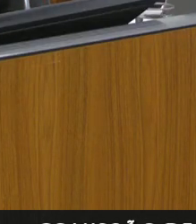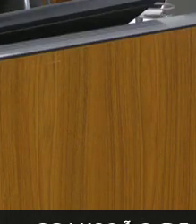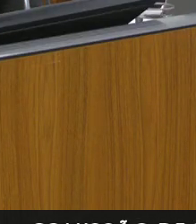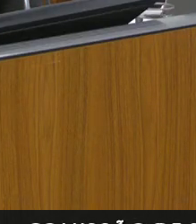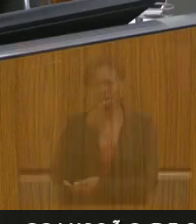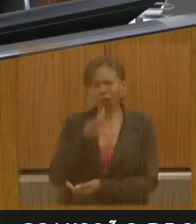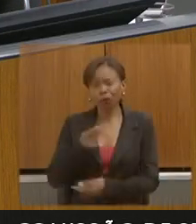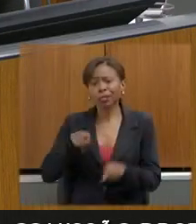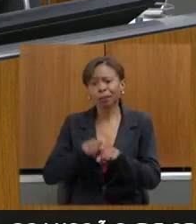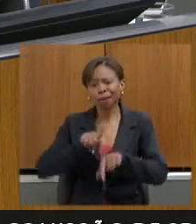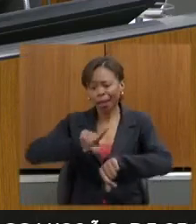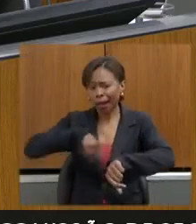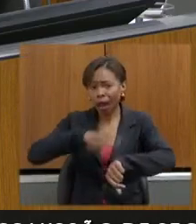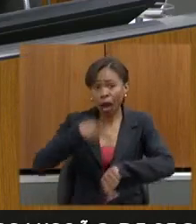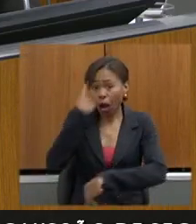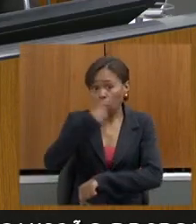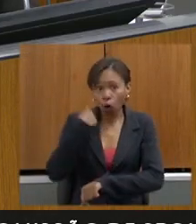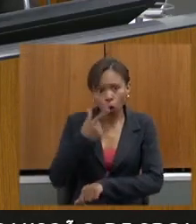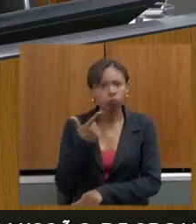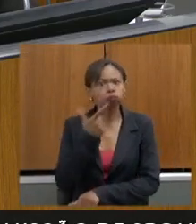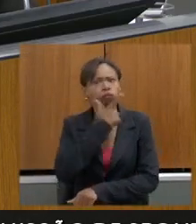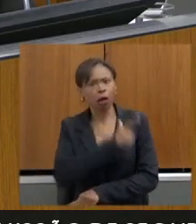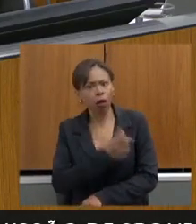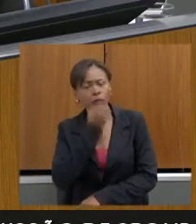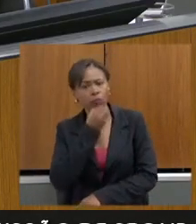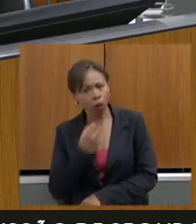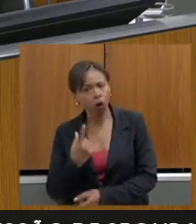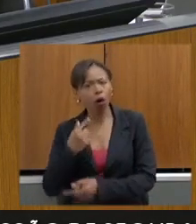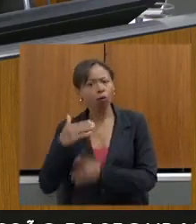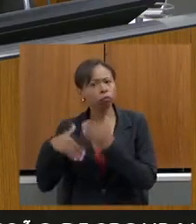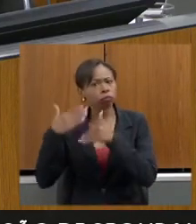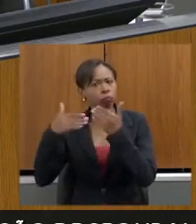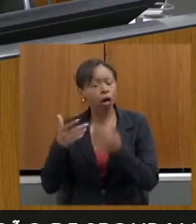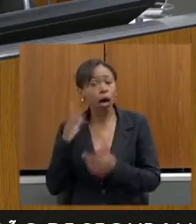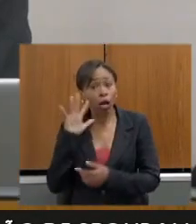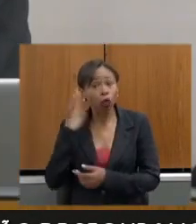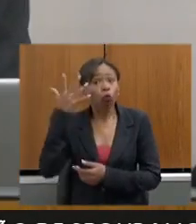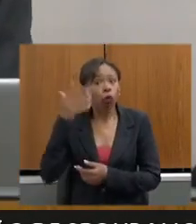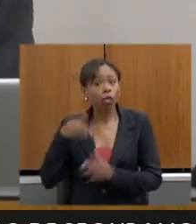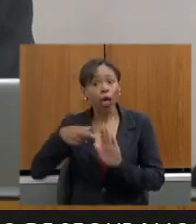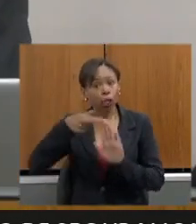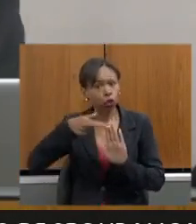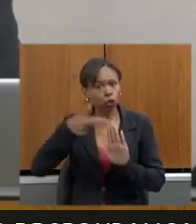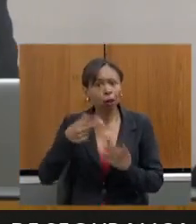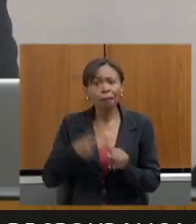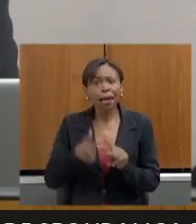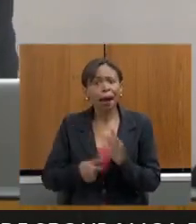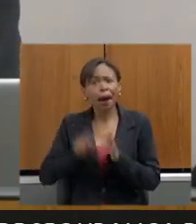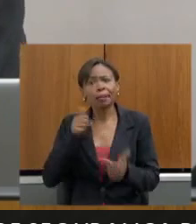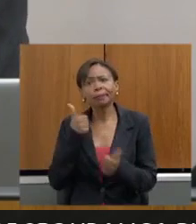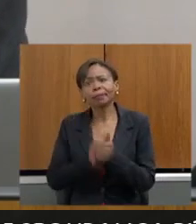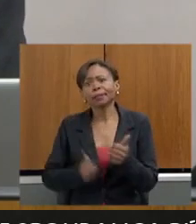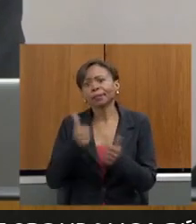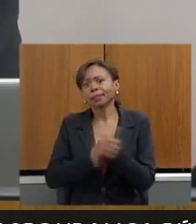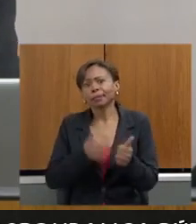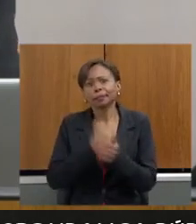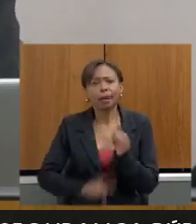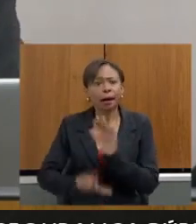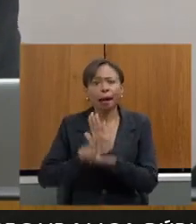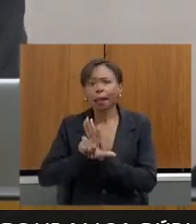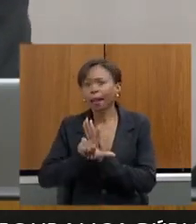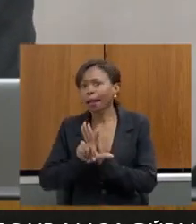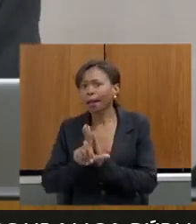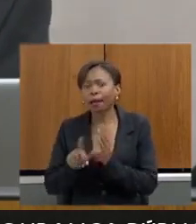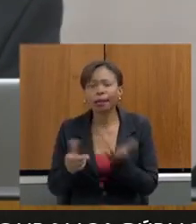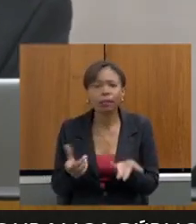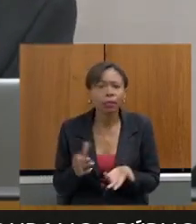aqui a própria carga horária foi um ganho enorme é a evolução da resolução que ficar batendo cabeça porque a lei orgânica não chega não